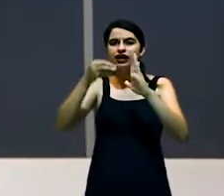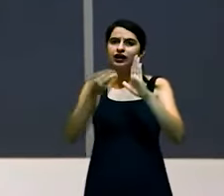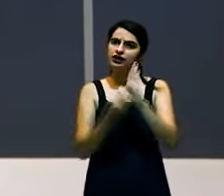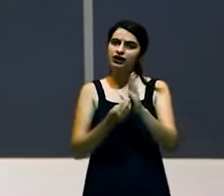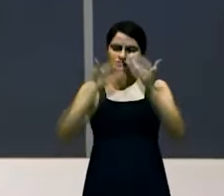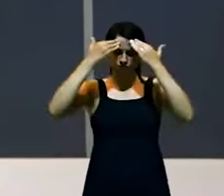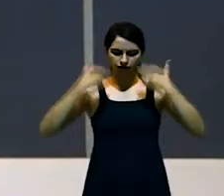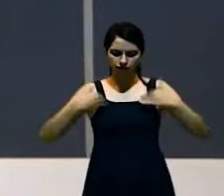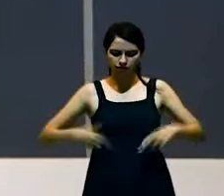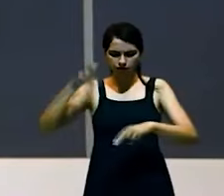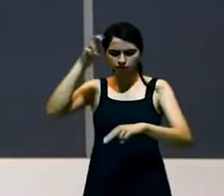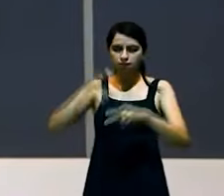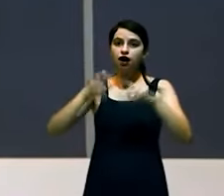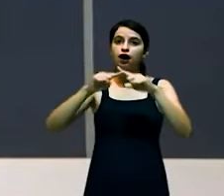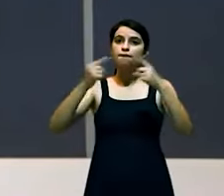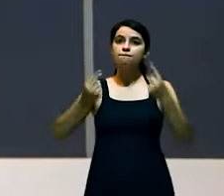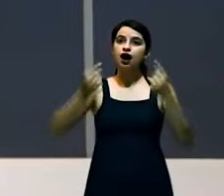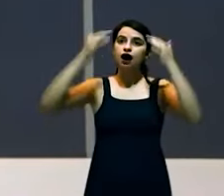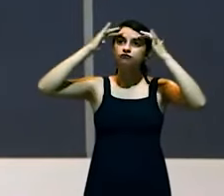Na mente passa um monte de coisa.